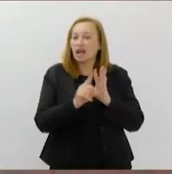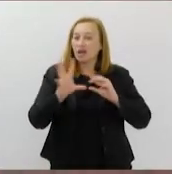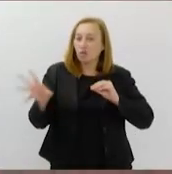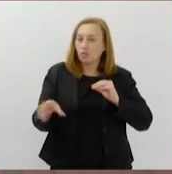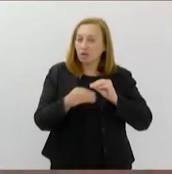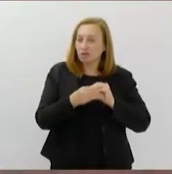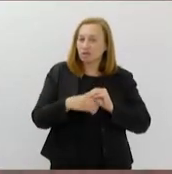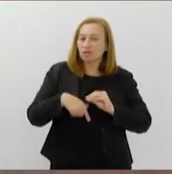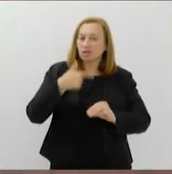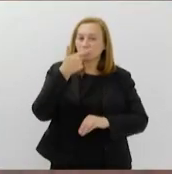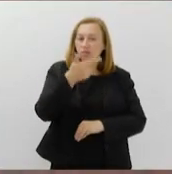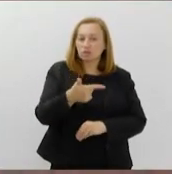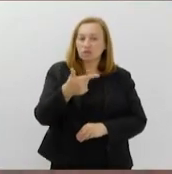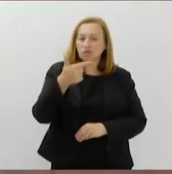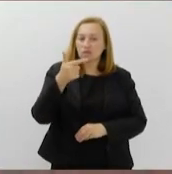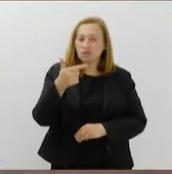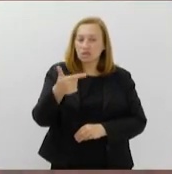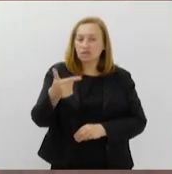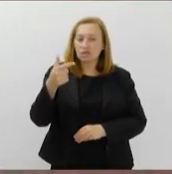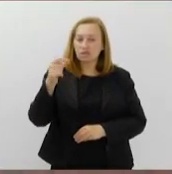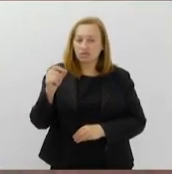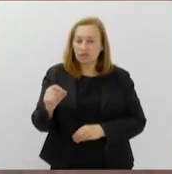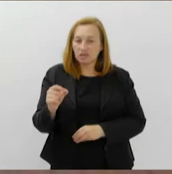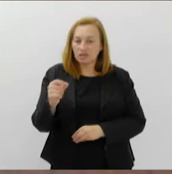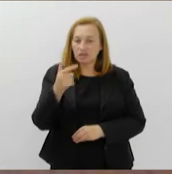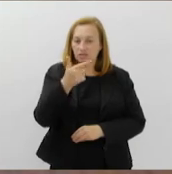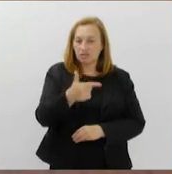complementar 220 de 24,